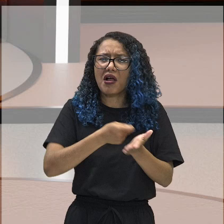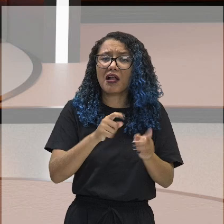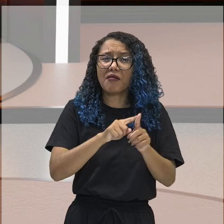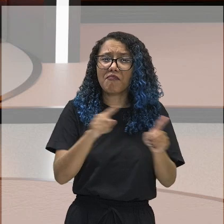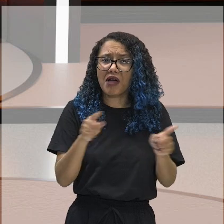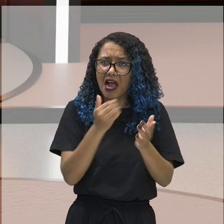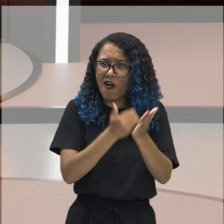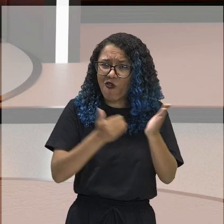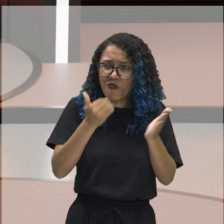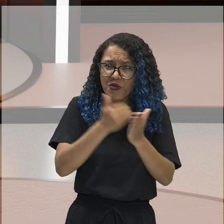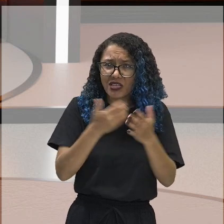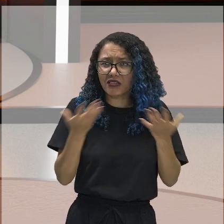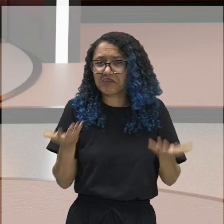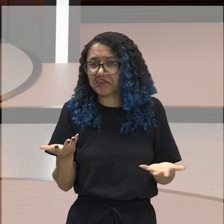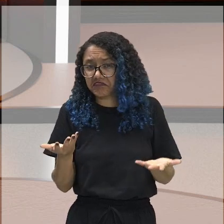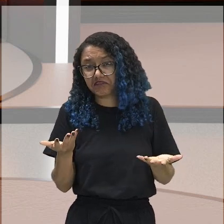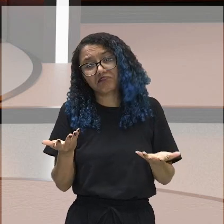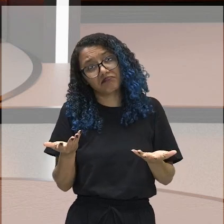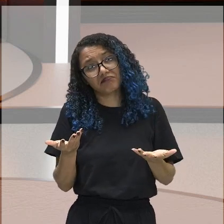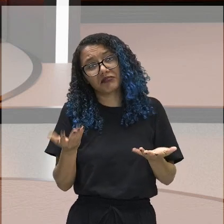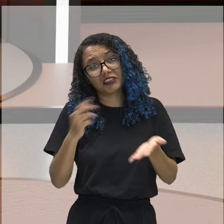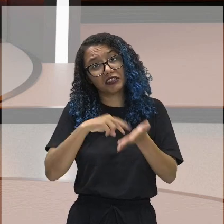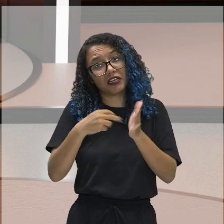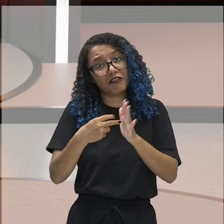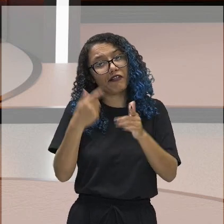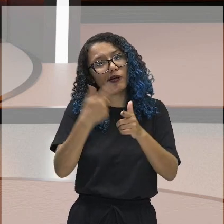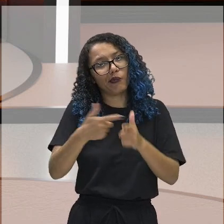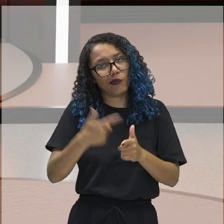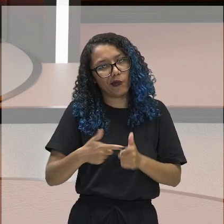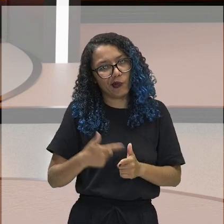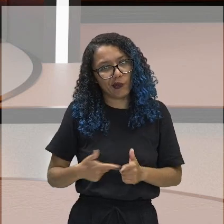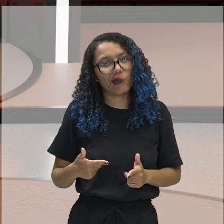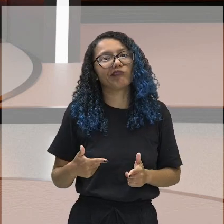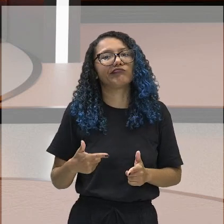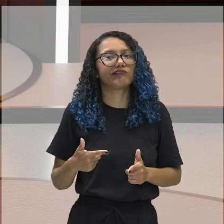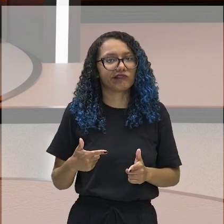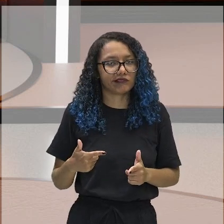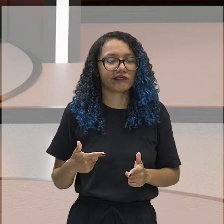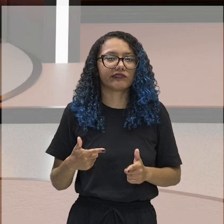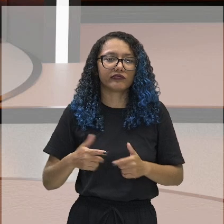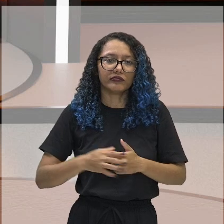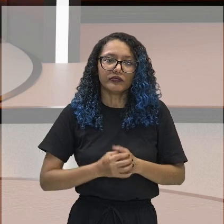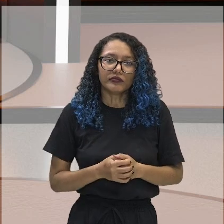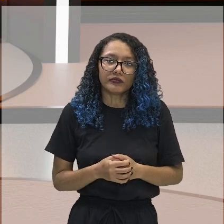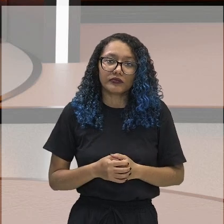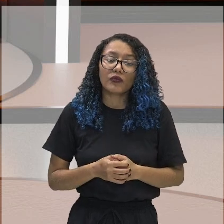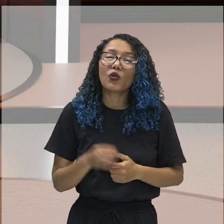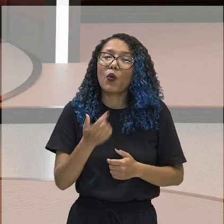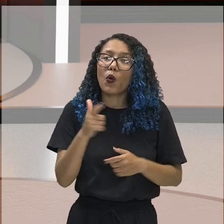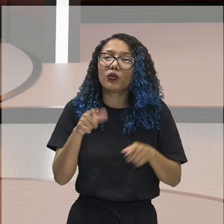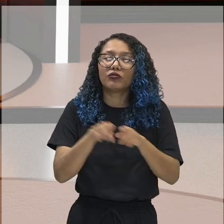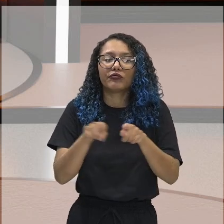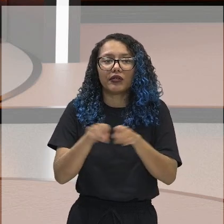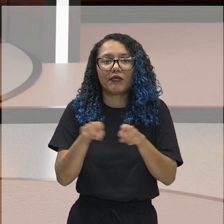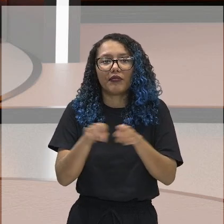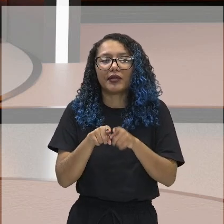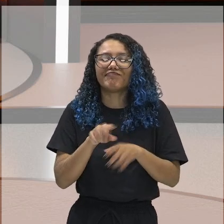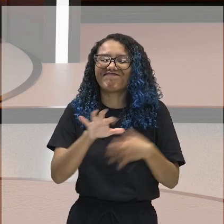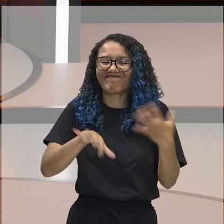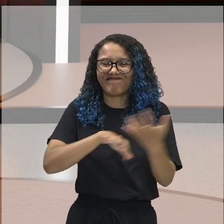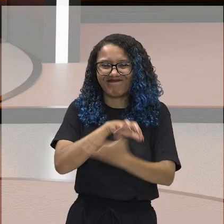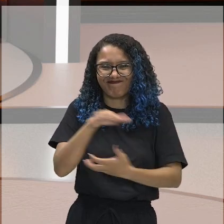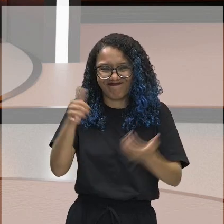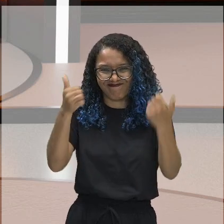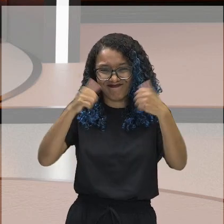vão aumentar, tem aí, né, sucessivas crises. Um outro ponto, nós temos aí, então, a crise financeira. Os preços